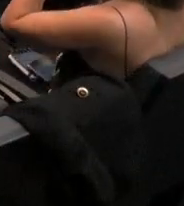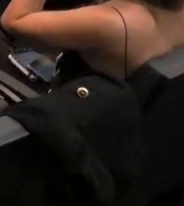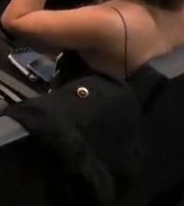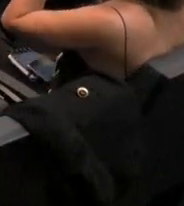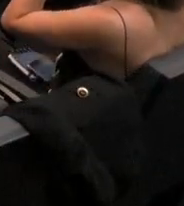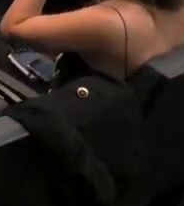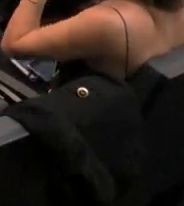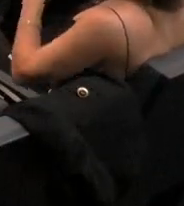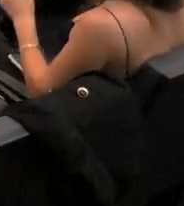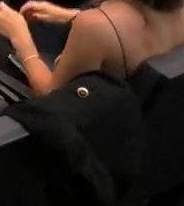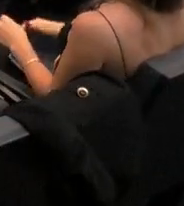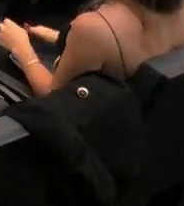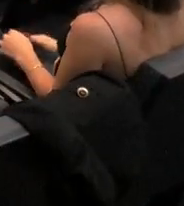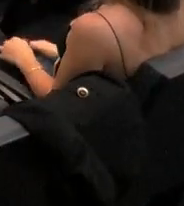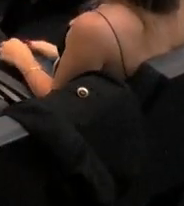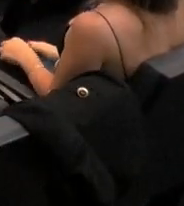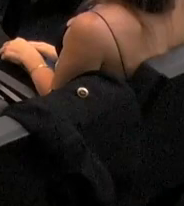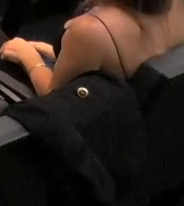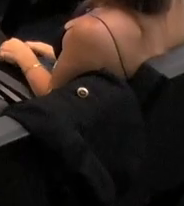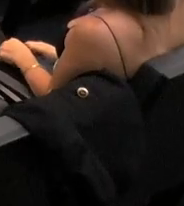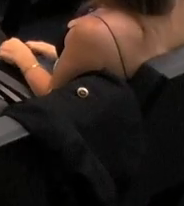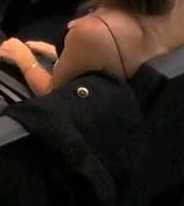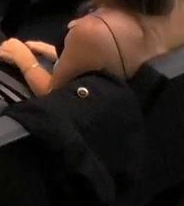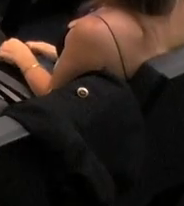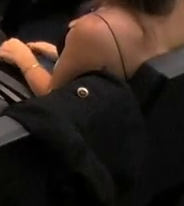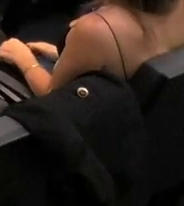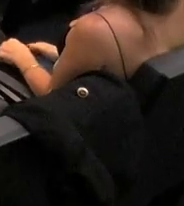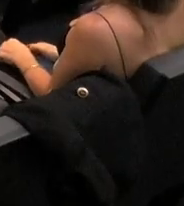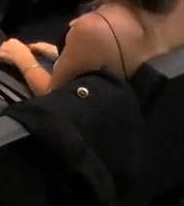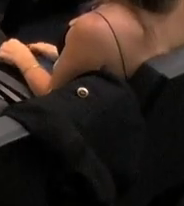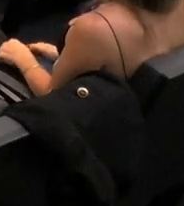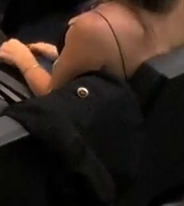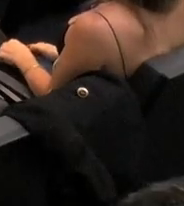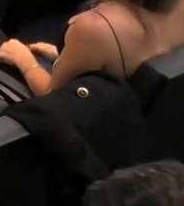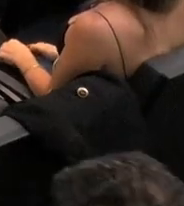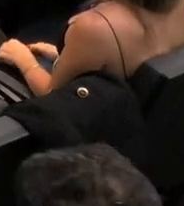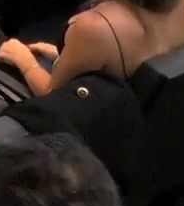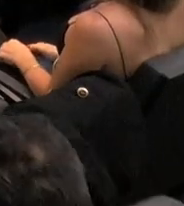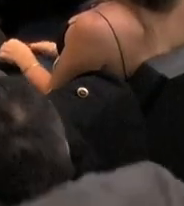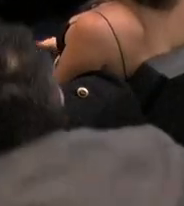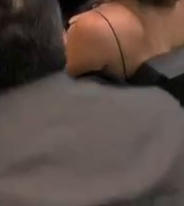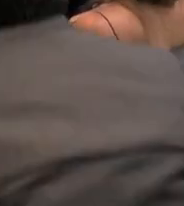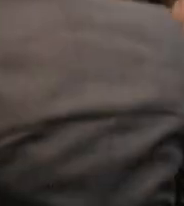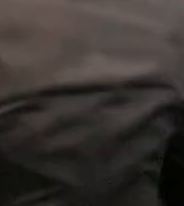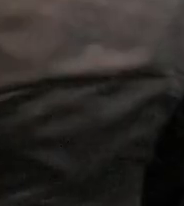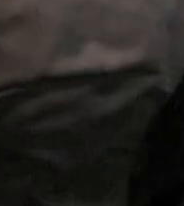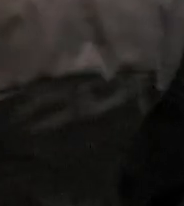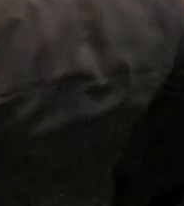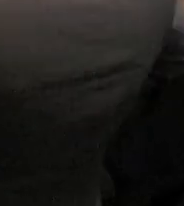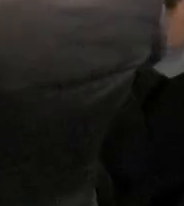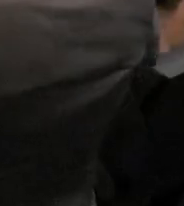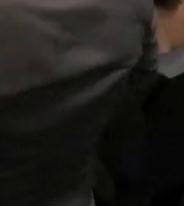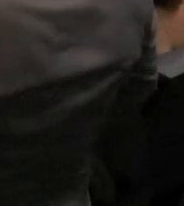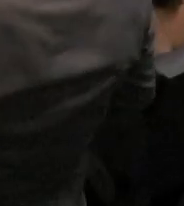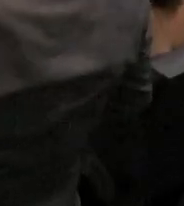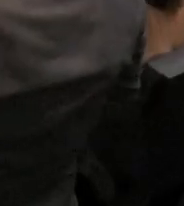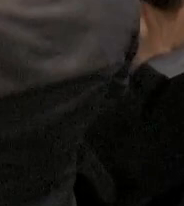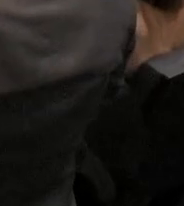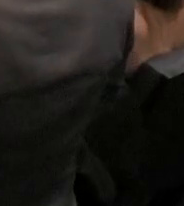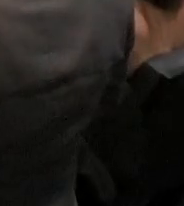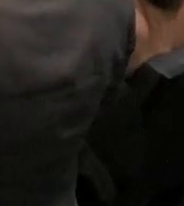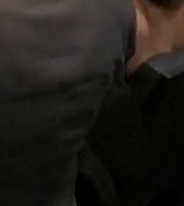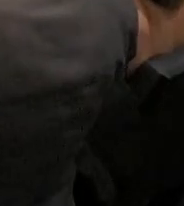palmas peço a todas e todos que se coloquem osição de respeito para a execução do Hino